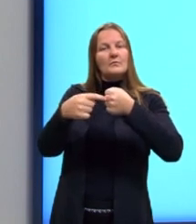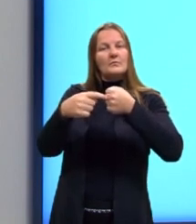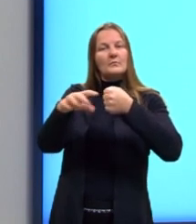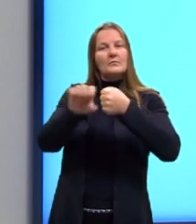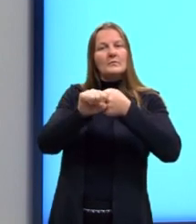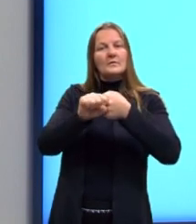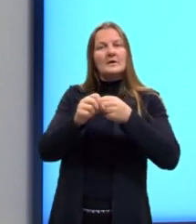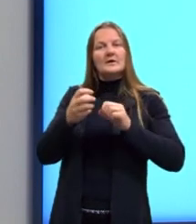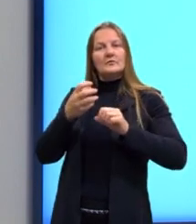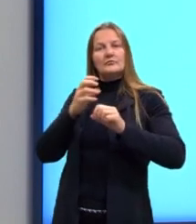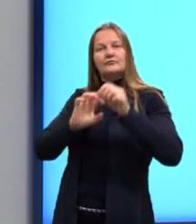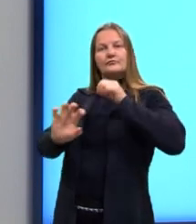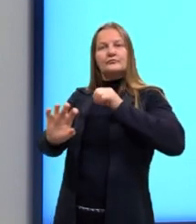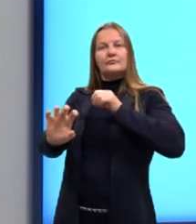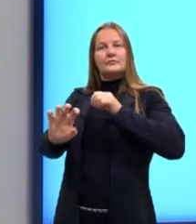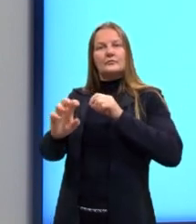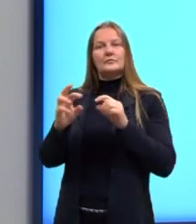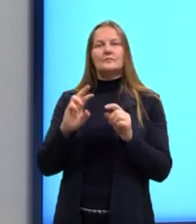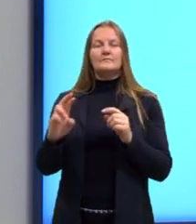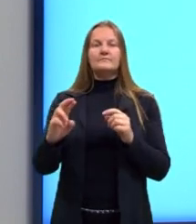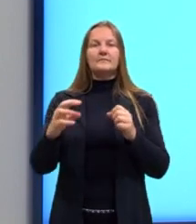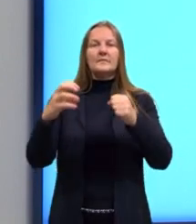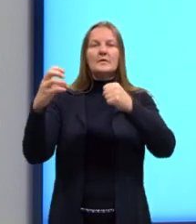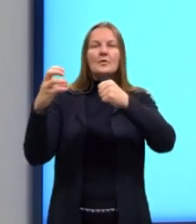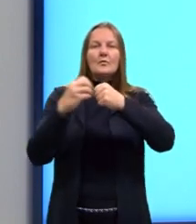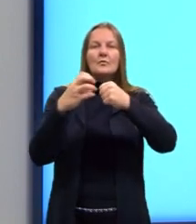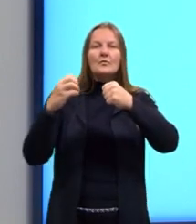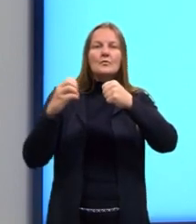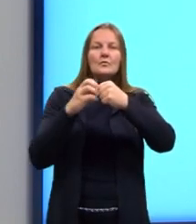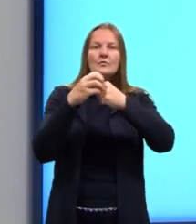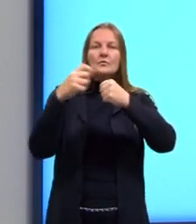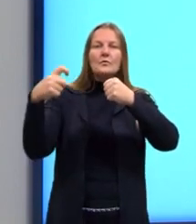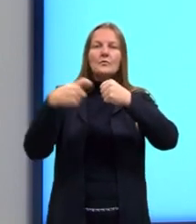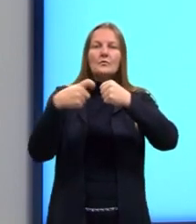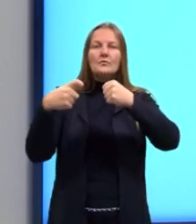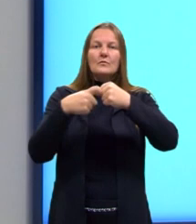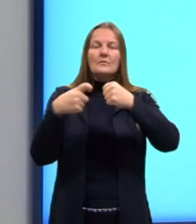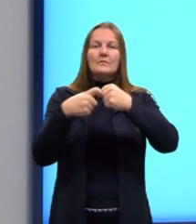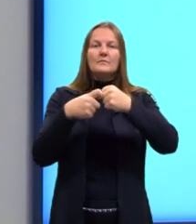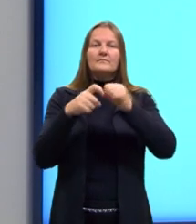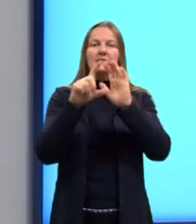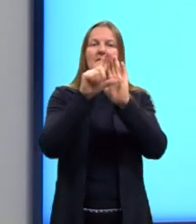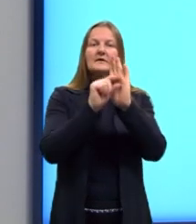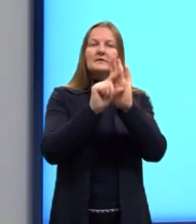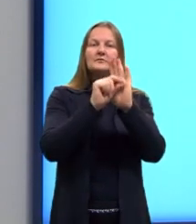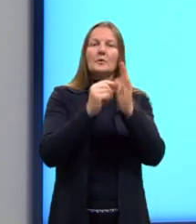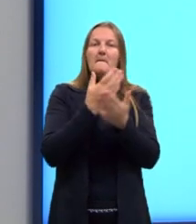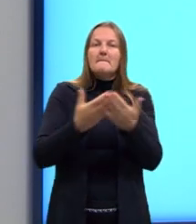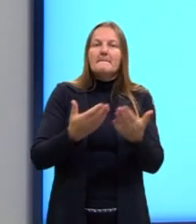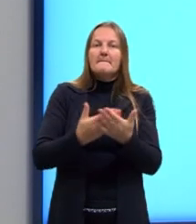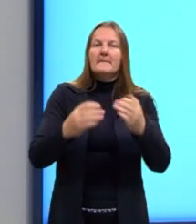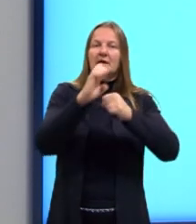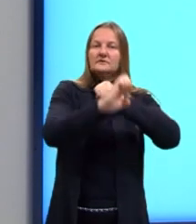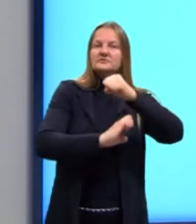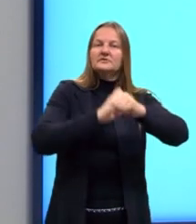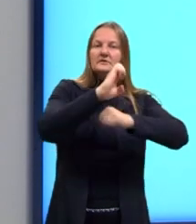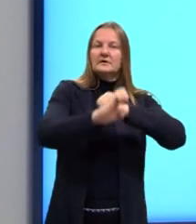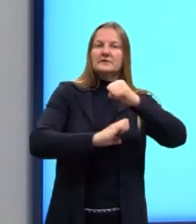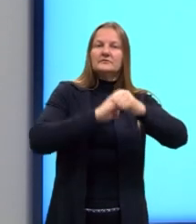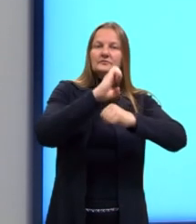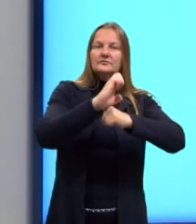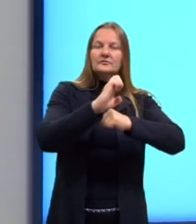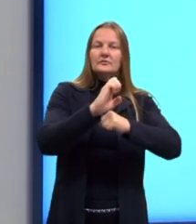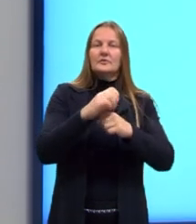redução do outro e aumenta o número de oxidação então a gente redutor é aquele que perde elétrons eo